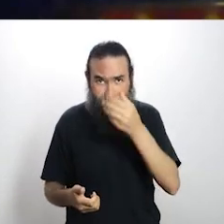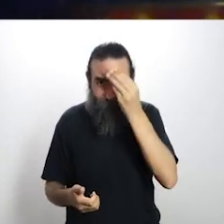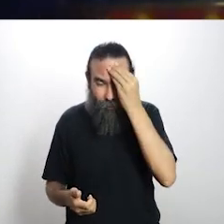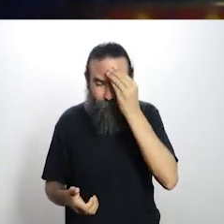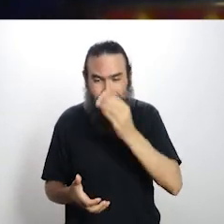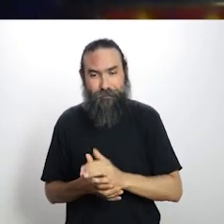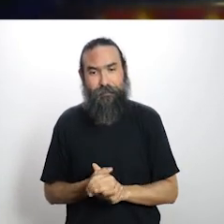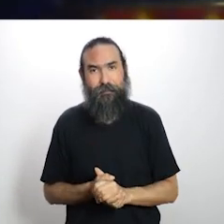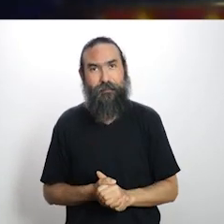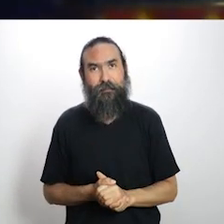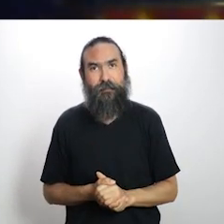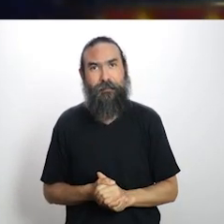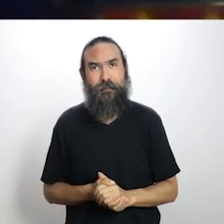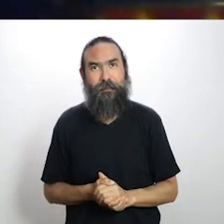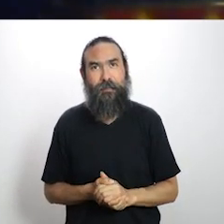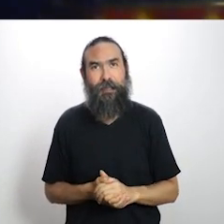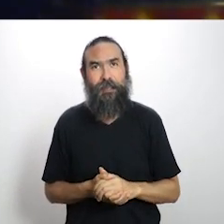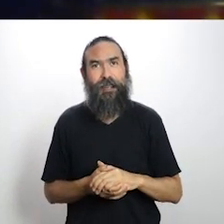Guitinho está por aí?